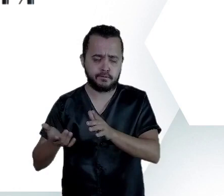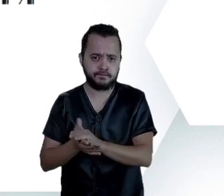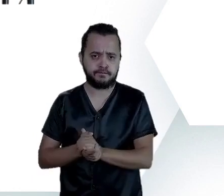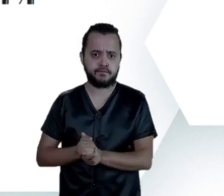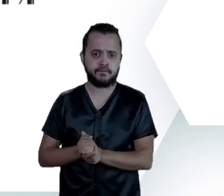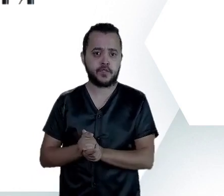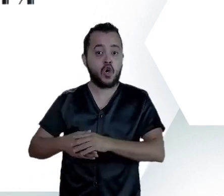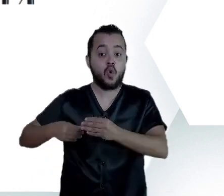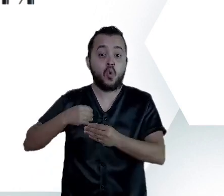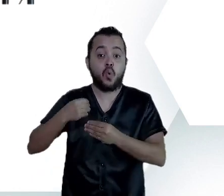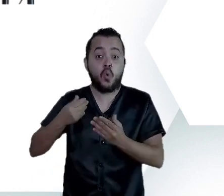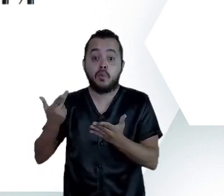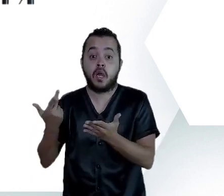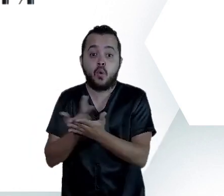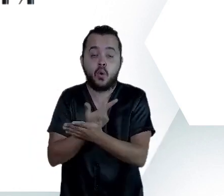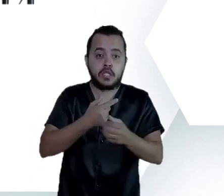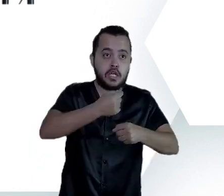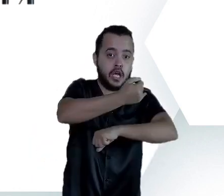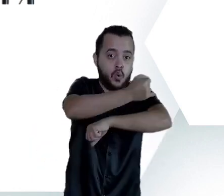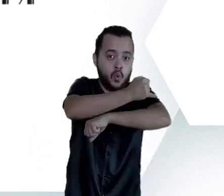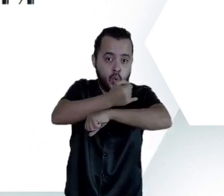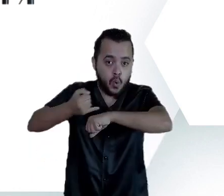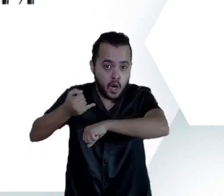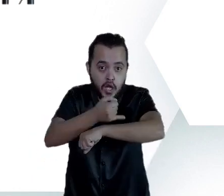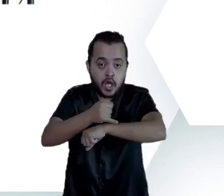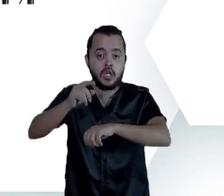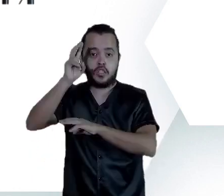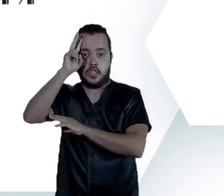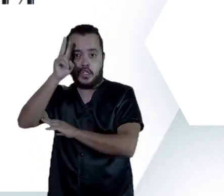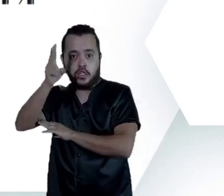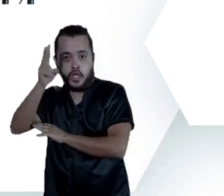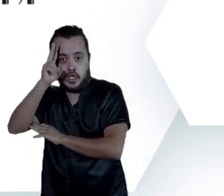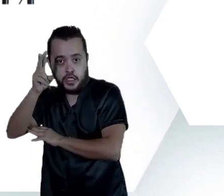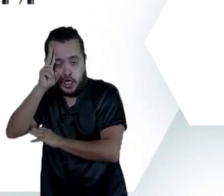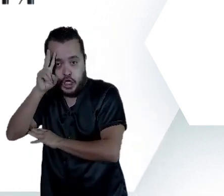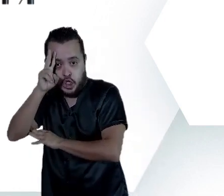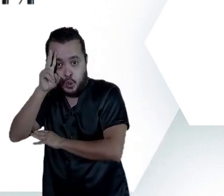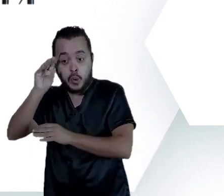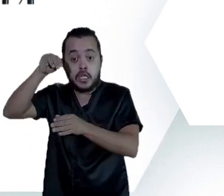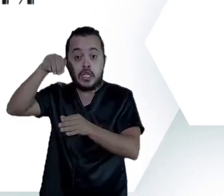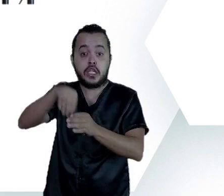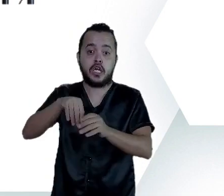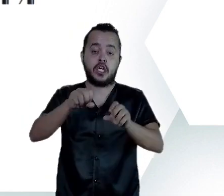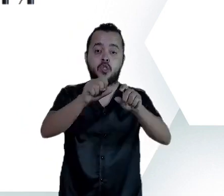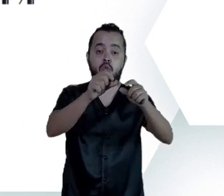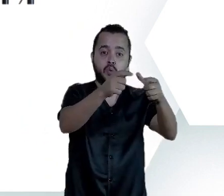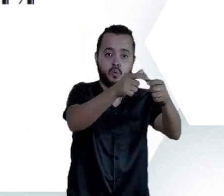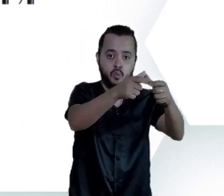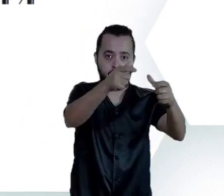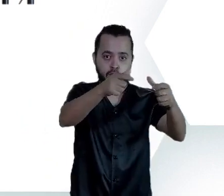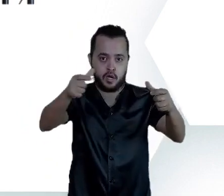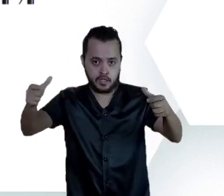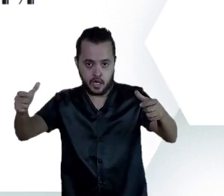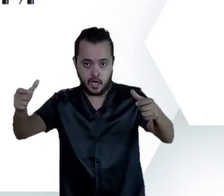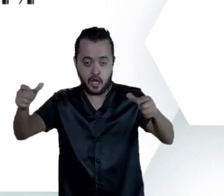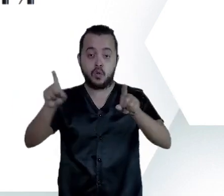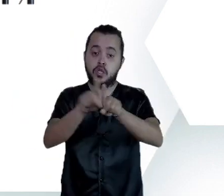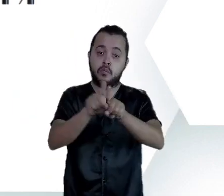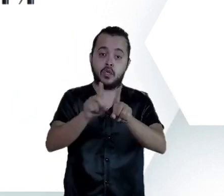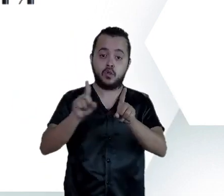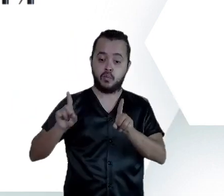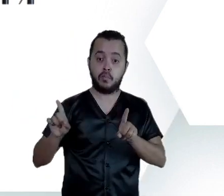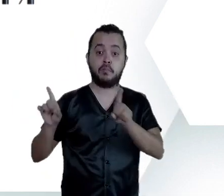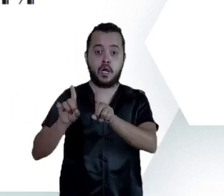o comportamento da corrente, da tensão, em um circuito série e em um circuito